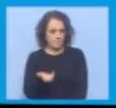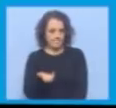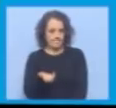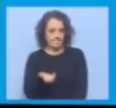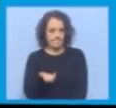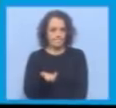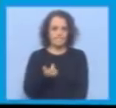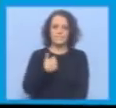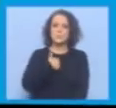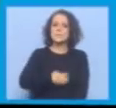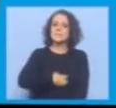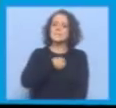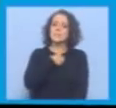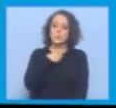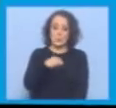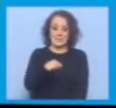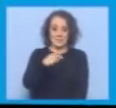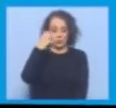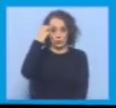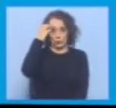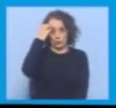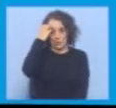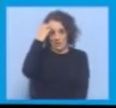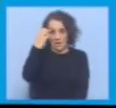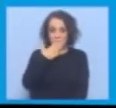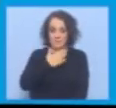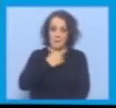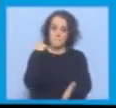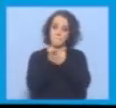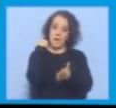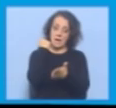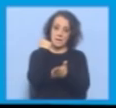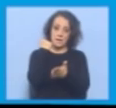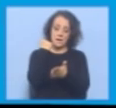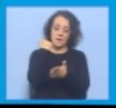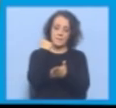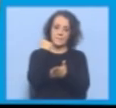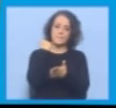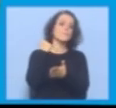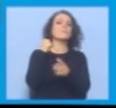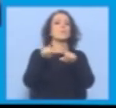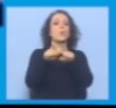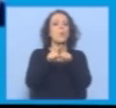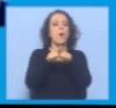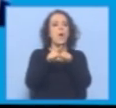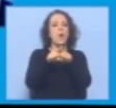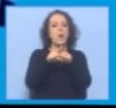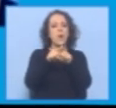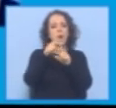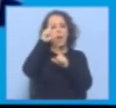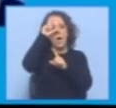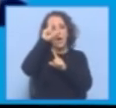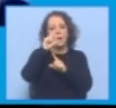eu sinto que de aqui os reis, o que nos marcam é uma abertura de horizontes